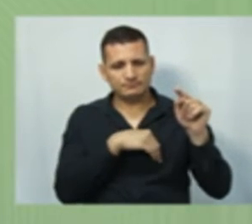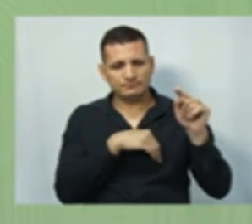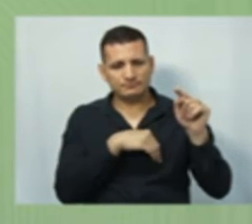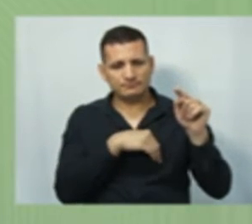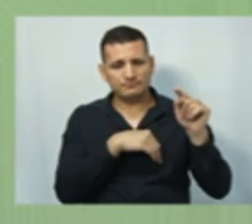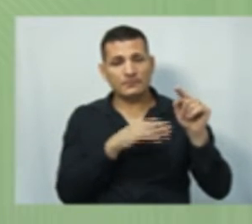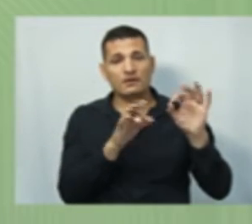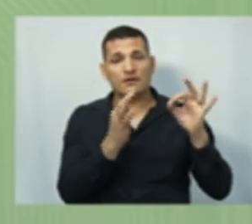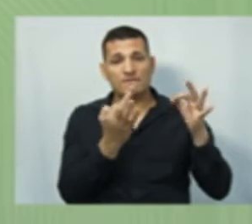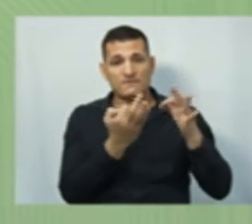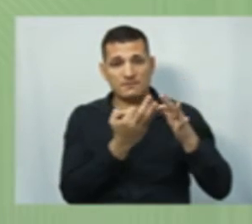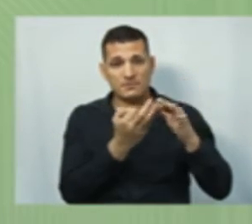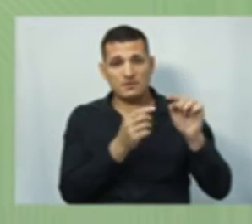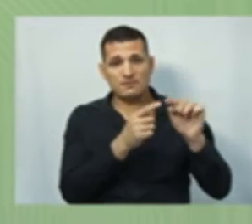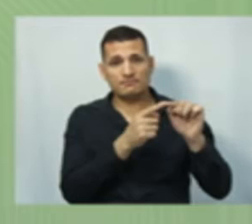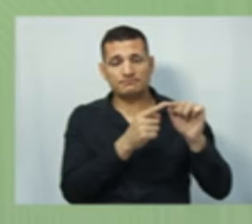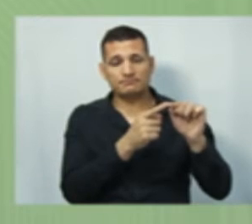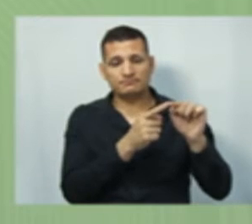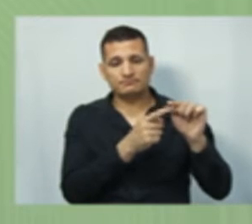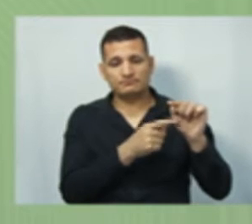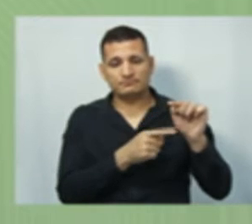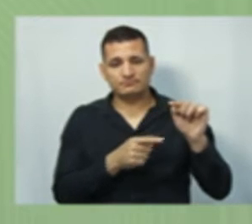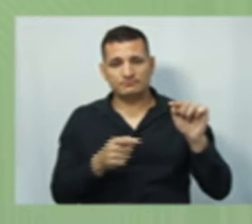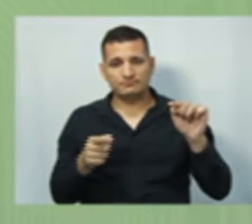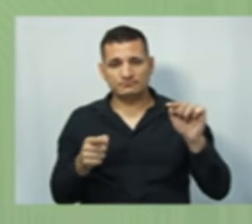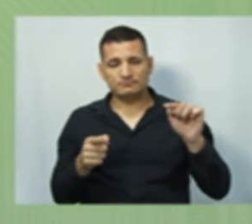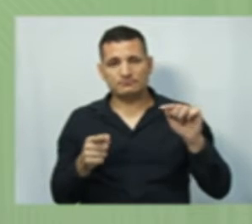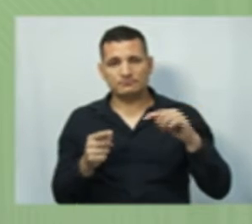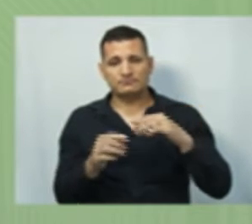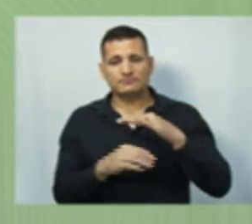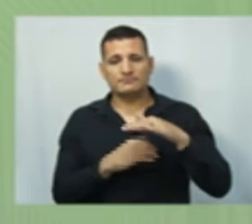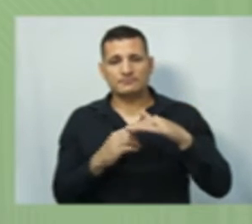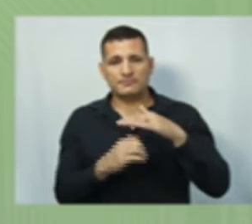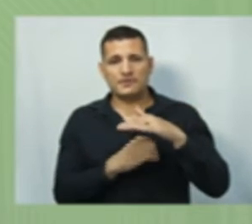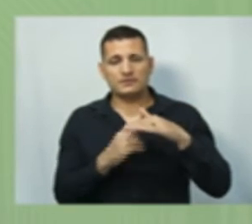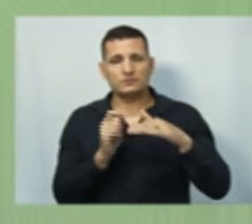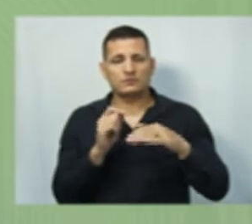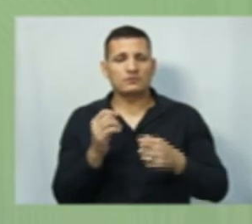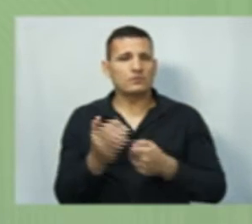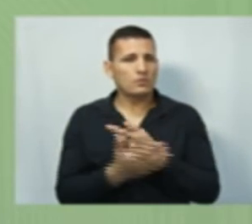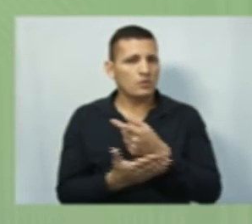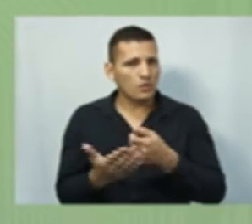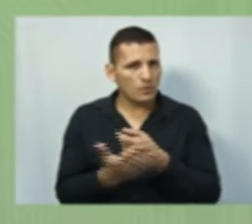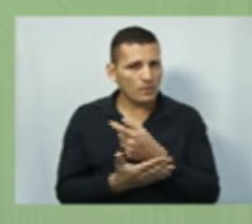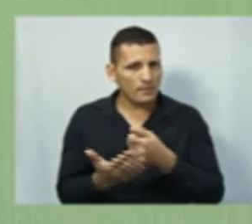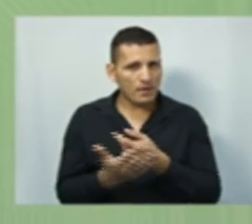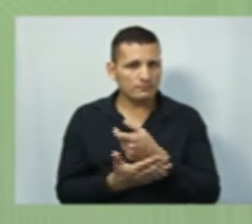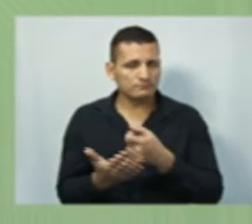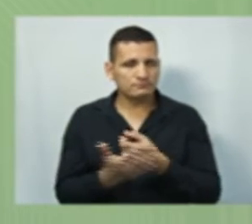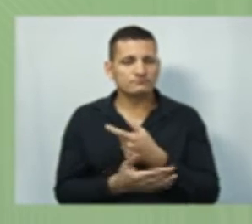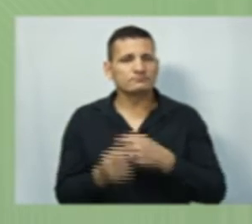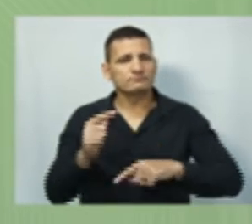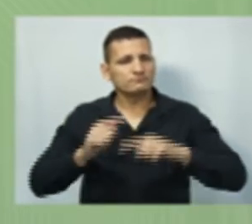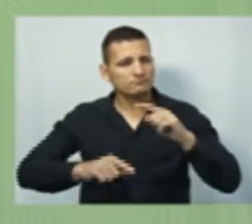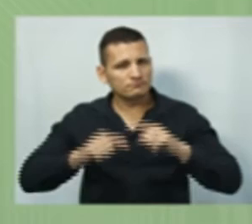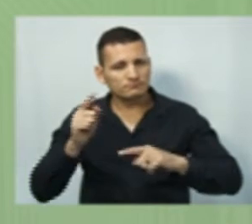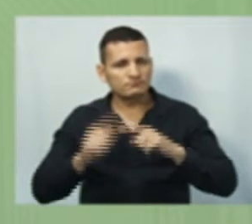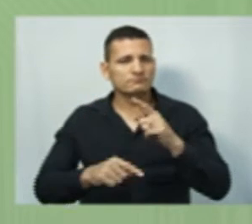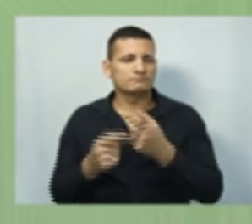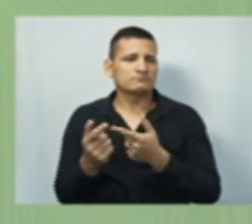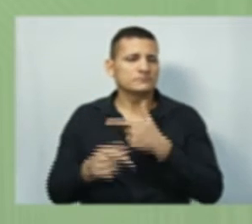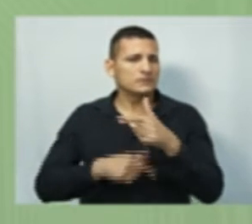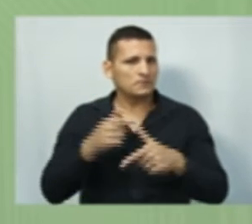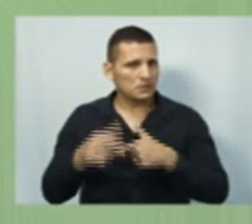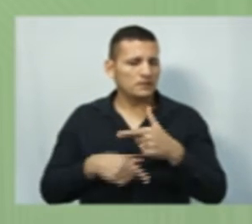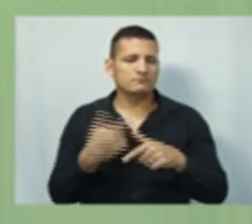famílias remuneram as empresas com a compra dos bens e serviços que essas empresas estão aí